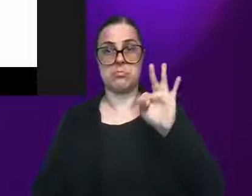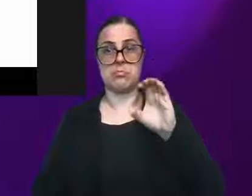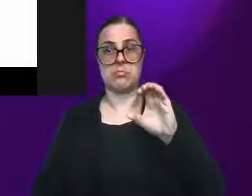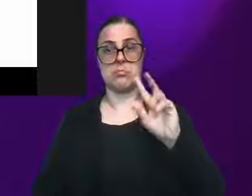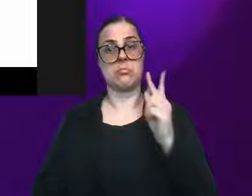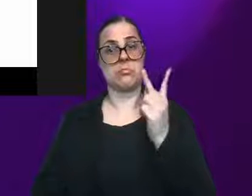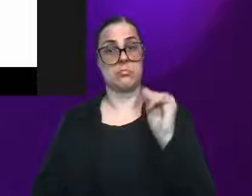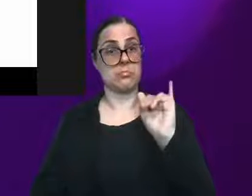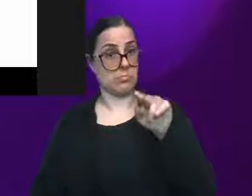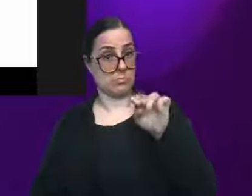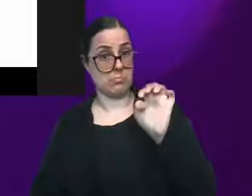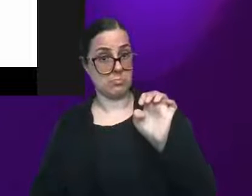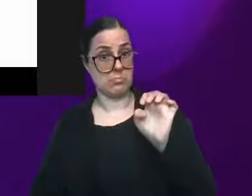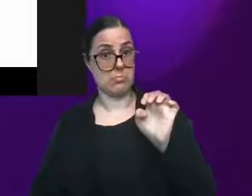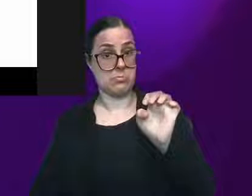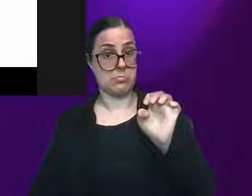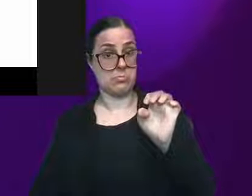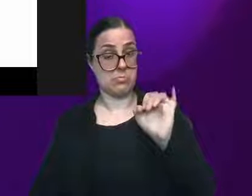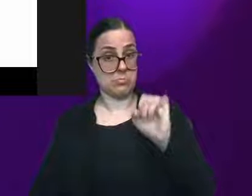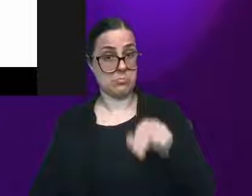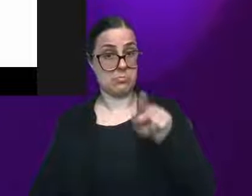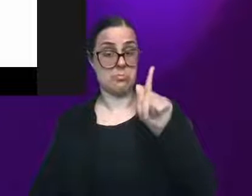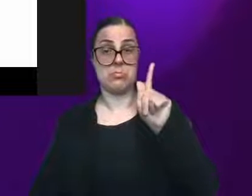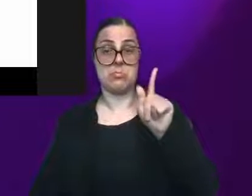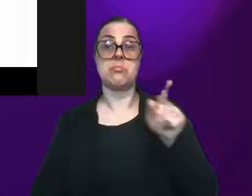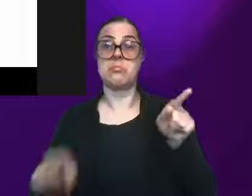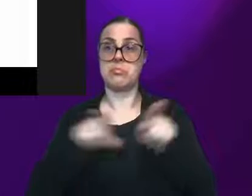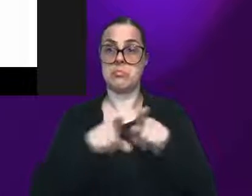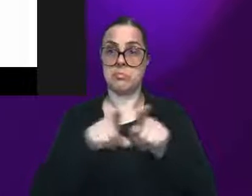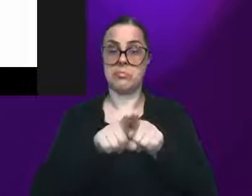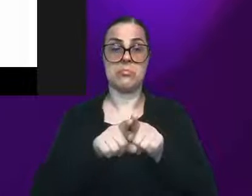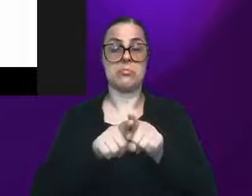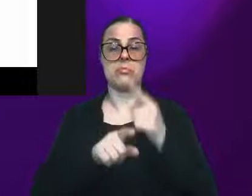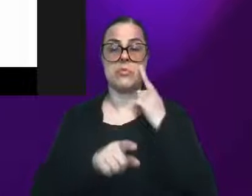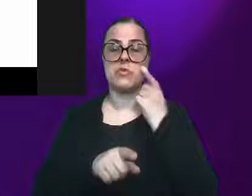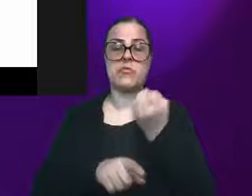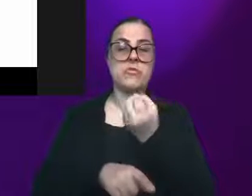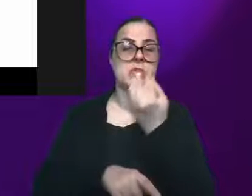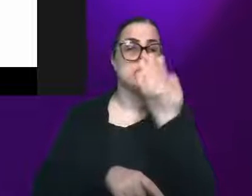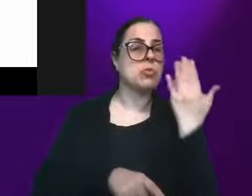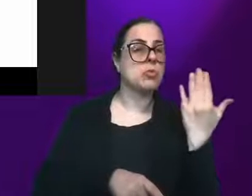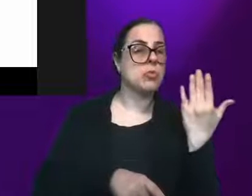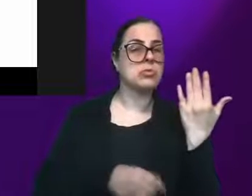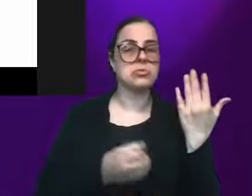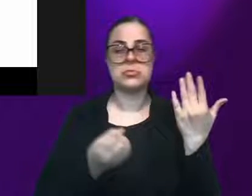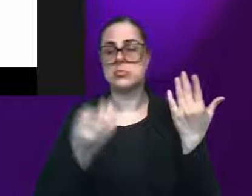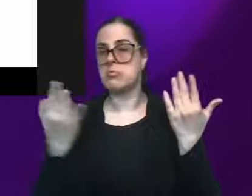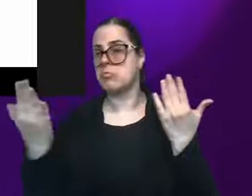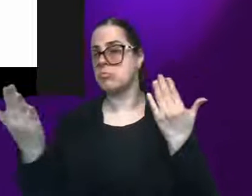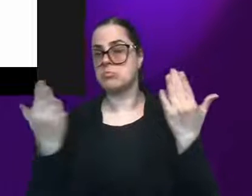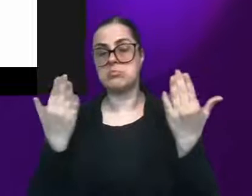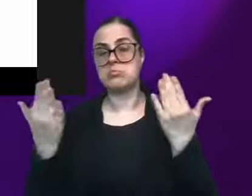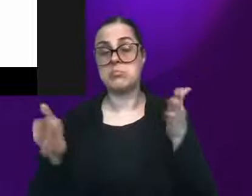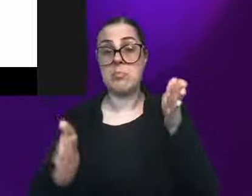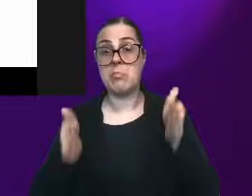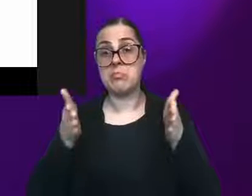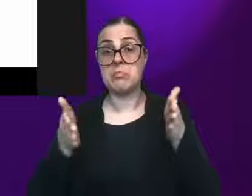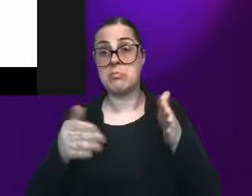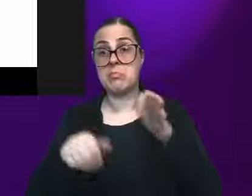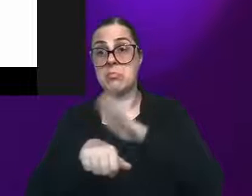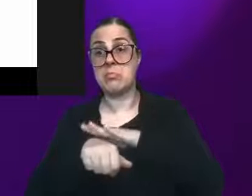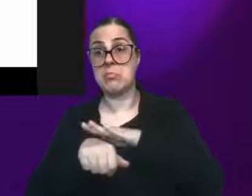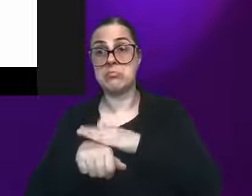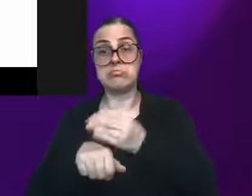que eles iam receber e à quantidade de fluido que eles receberam. E aí, então, foram definidos 3 grupos.